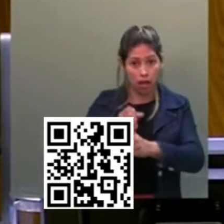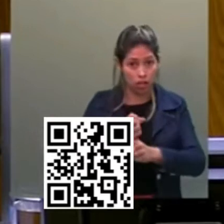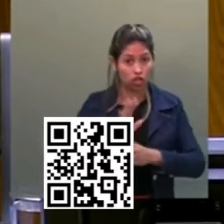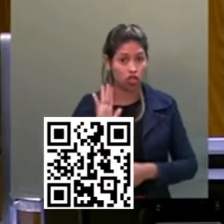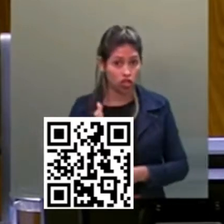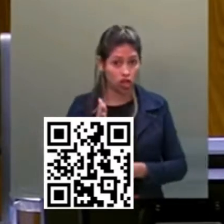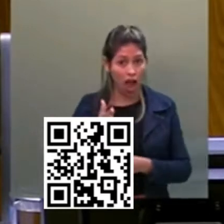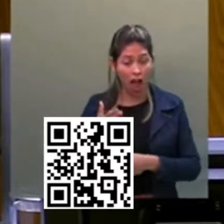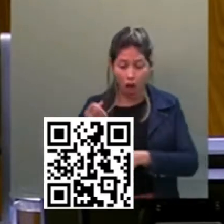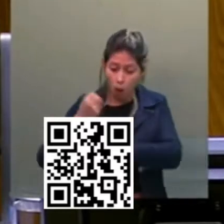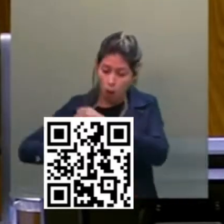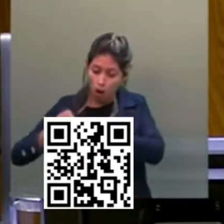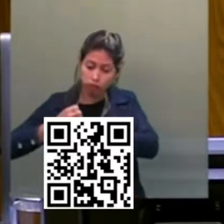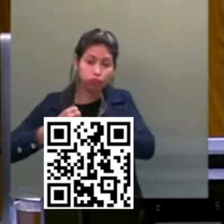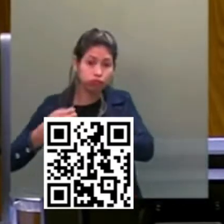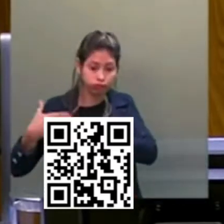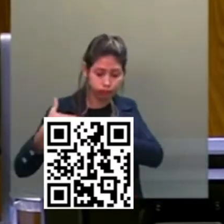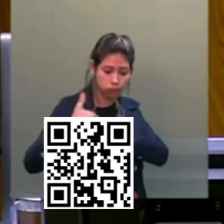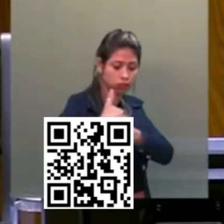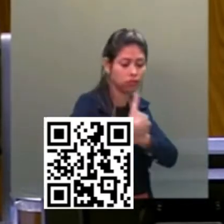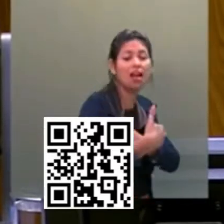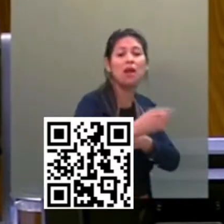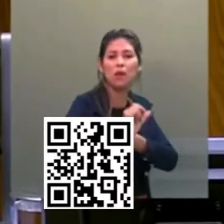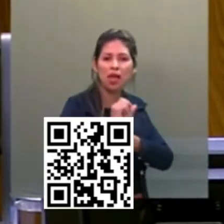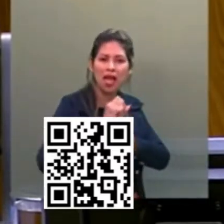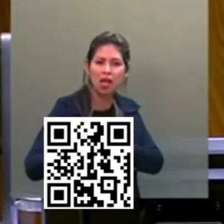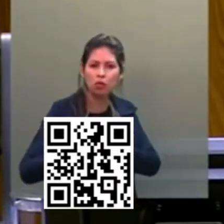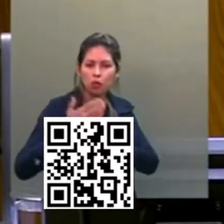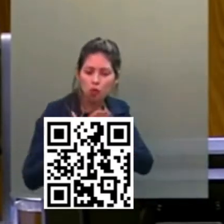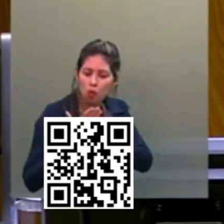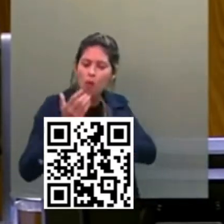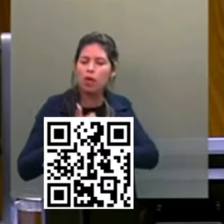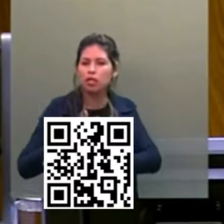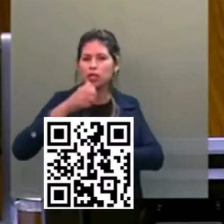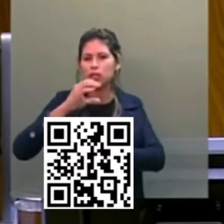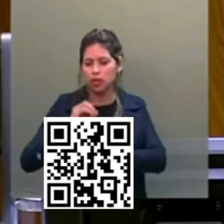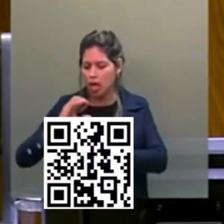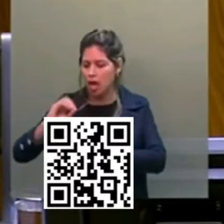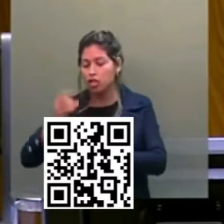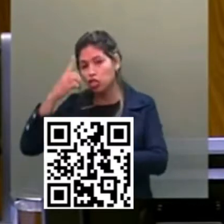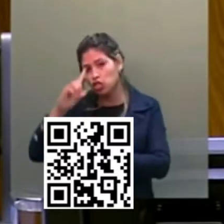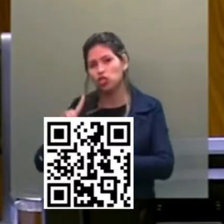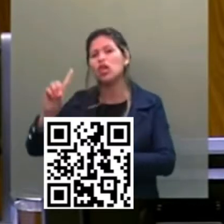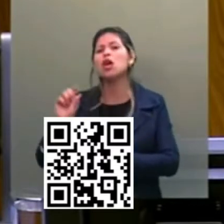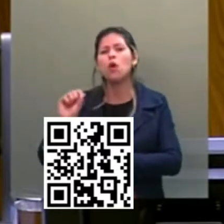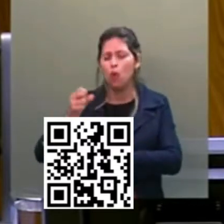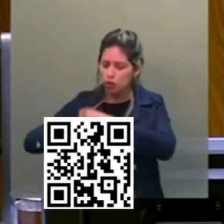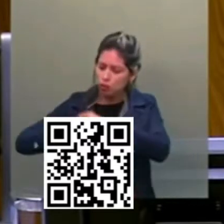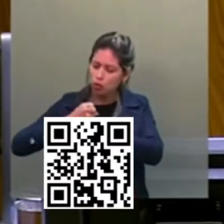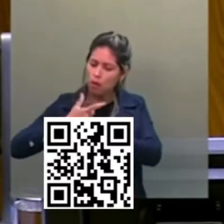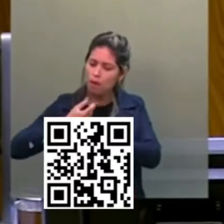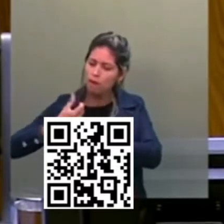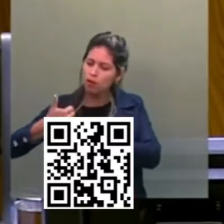já intenso e produtivo. Nos primeiros 100 dias de 2021, deliberamos no plenário do Senado